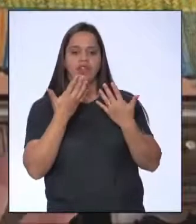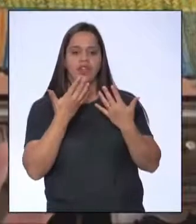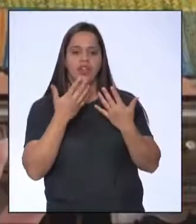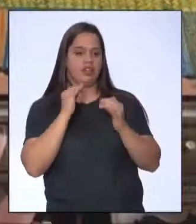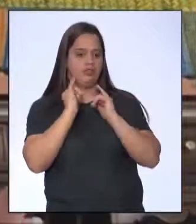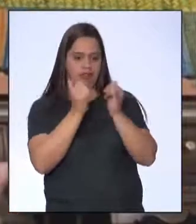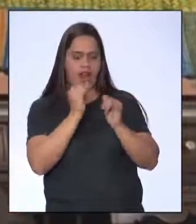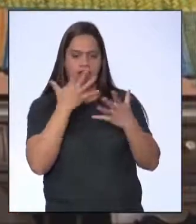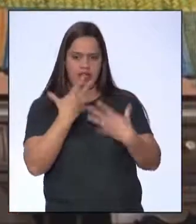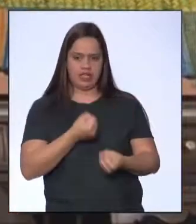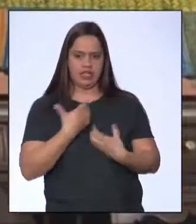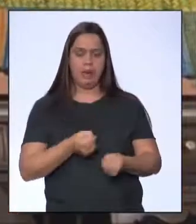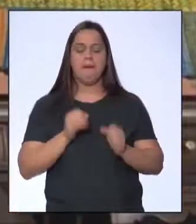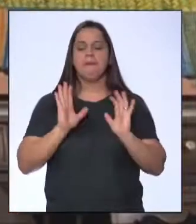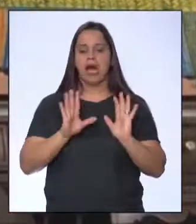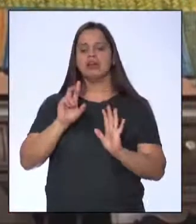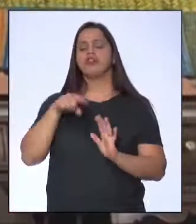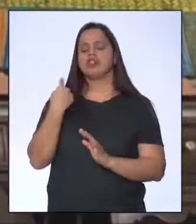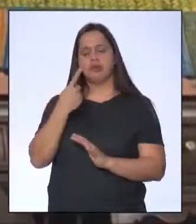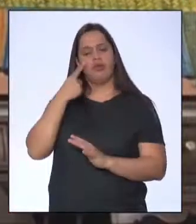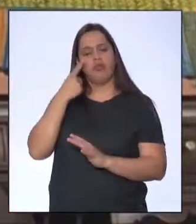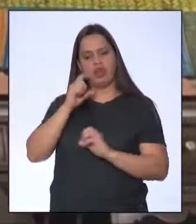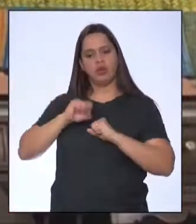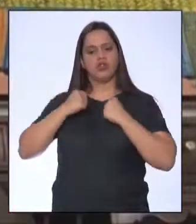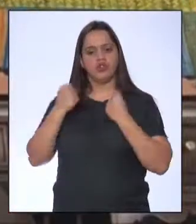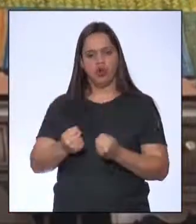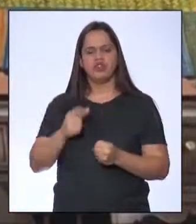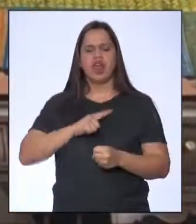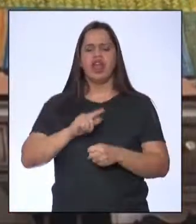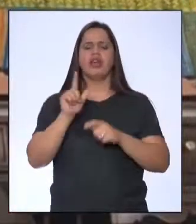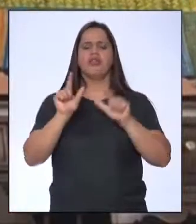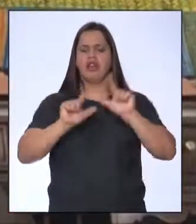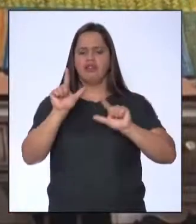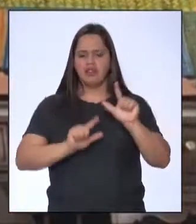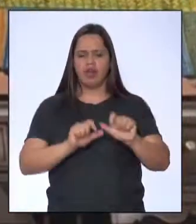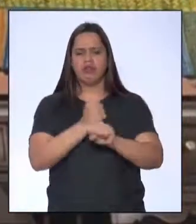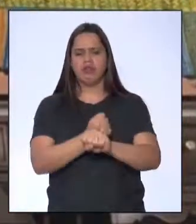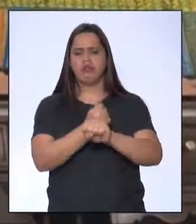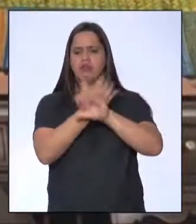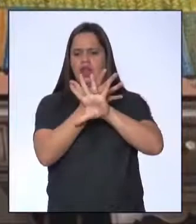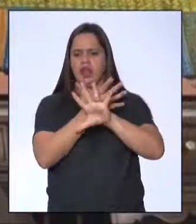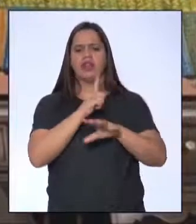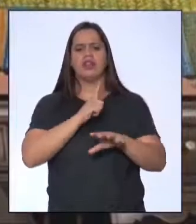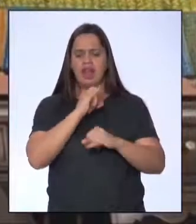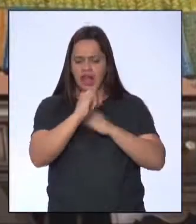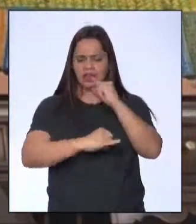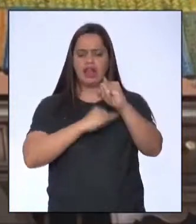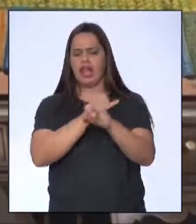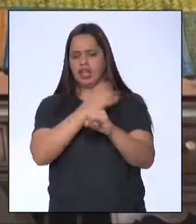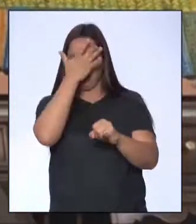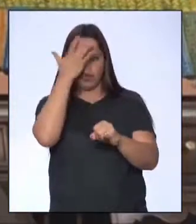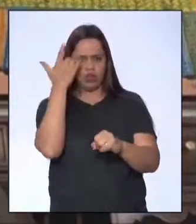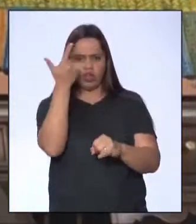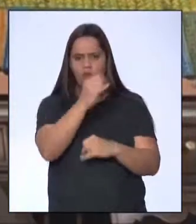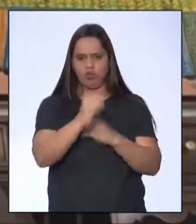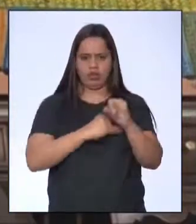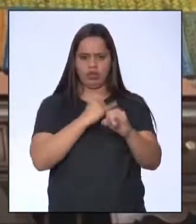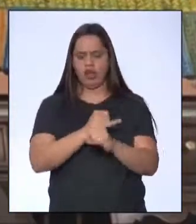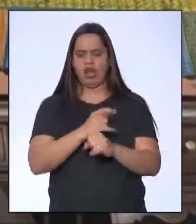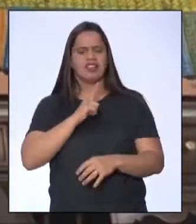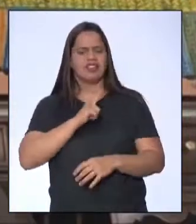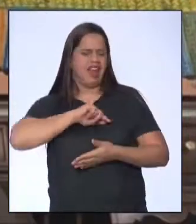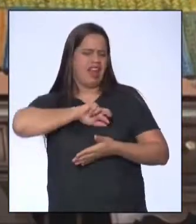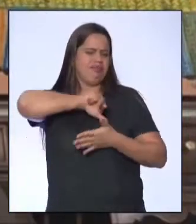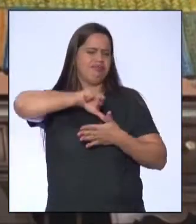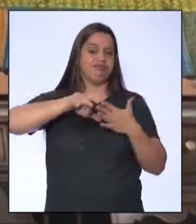gente está vendo um esforço. Tem televisão, tem centro de mídias, tem internet paga para quem tem pré-pago, tem uma série